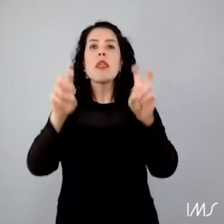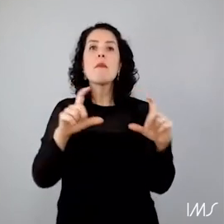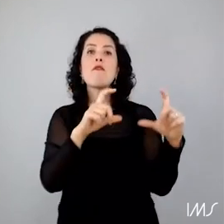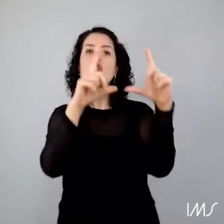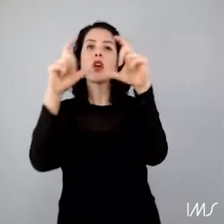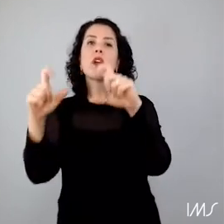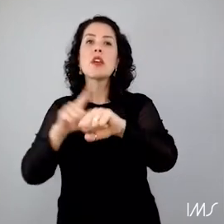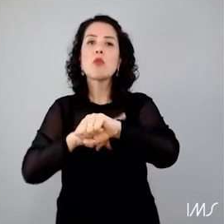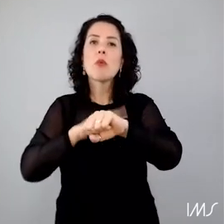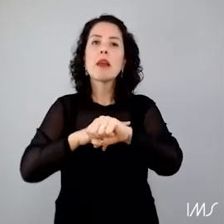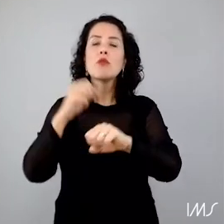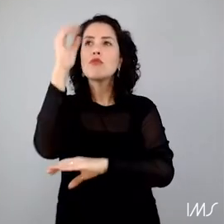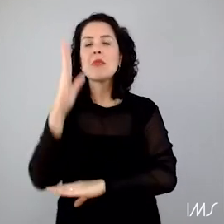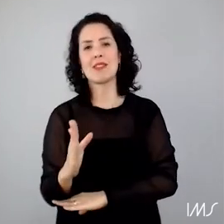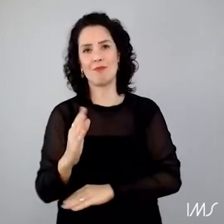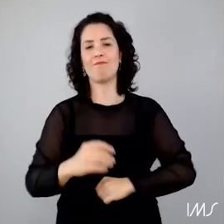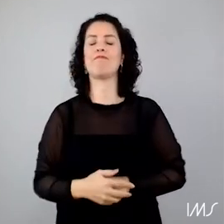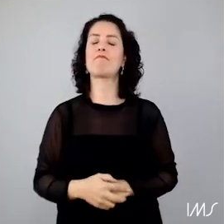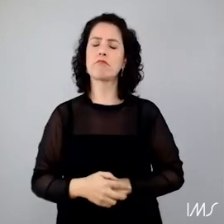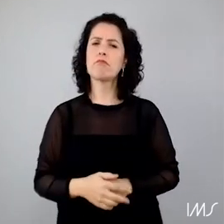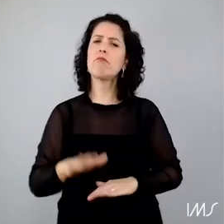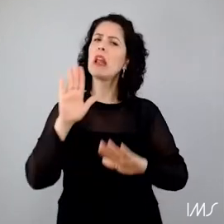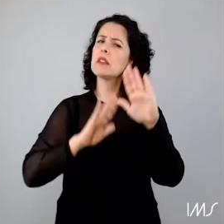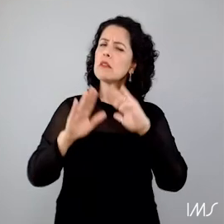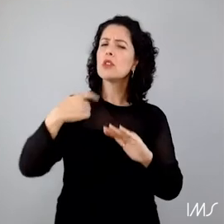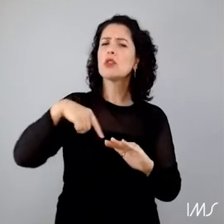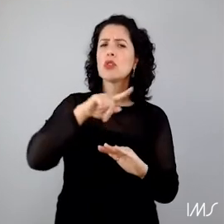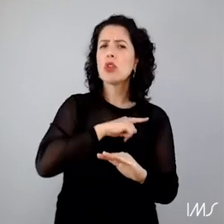vários momentos. Talvez o que a gente deva